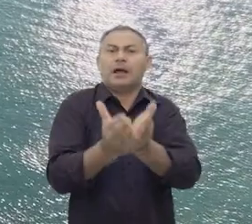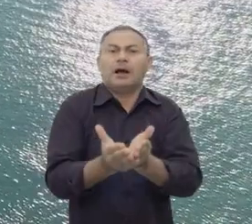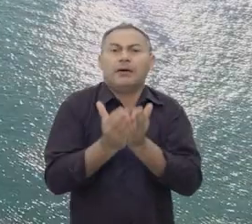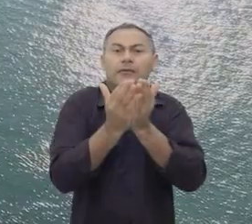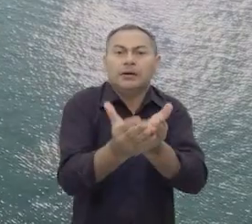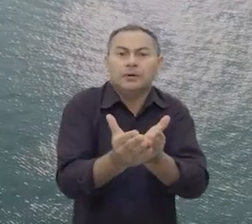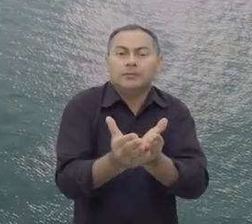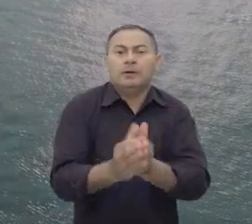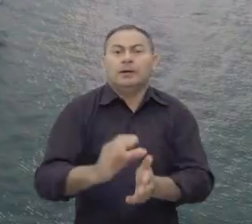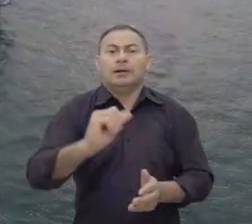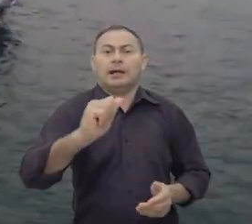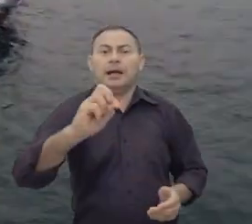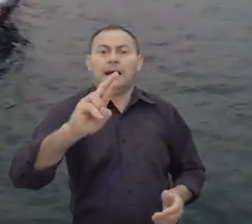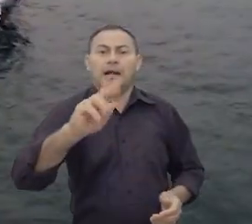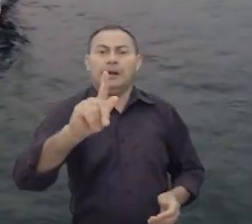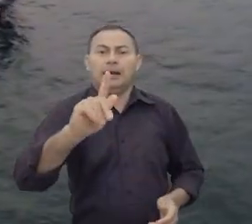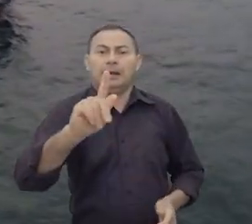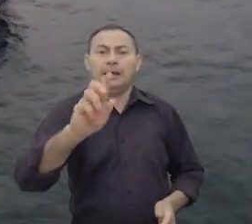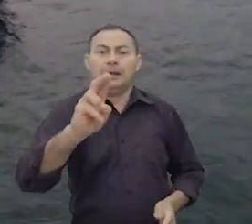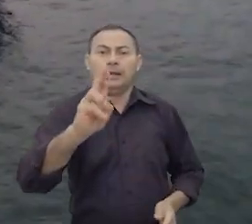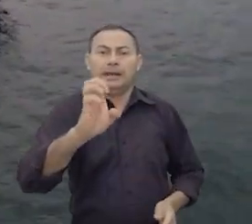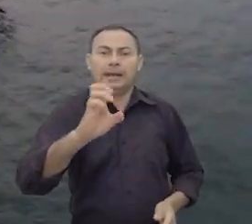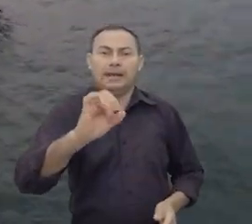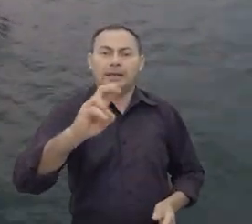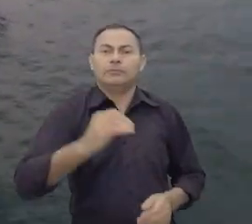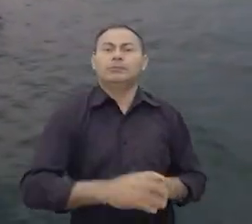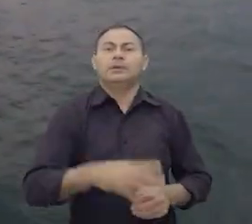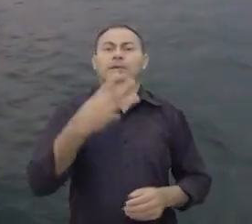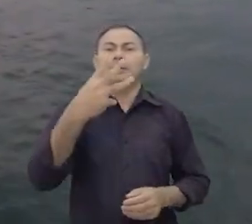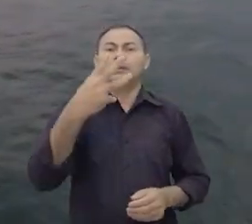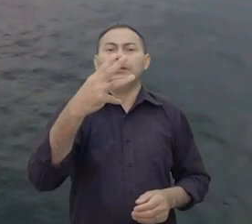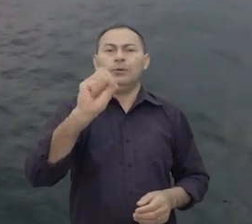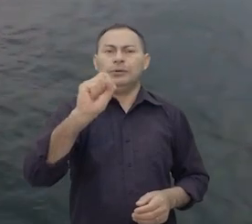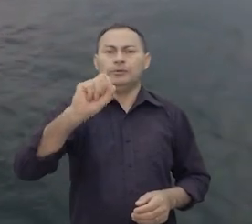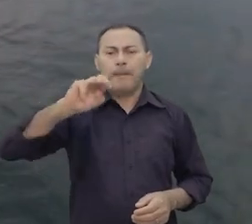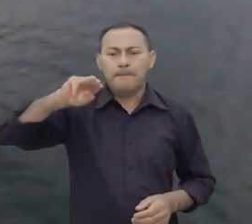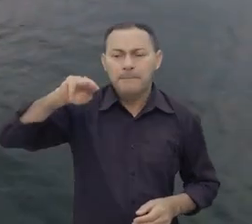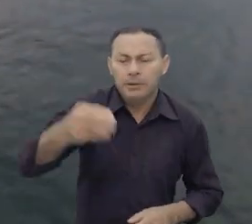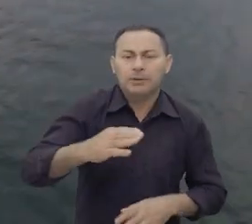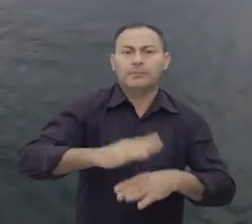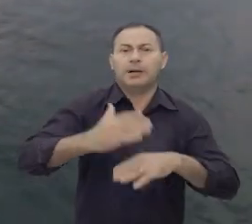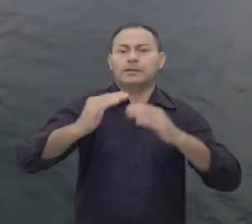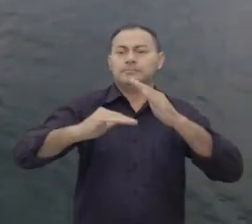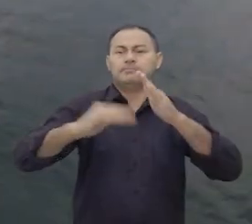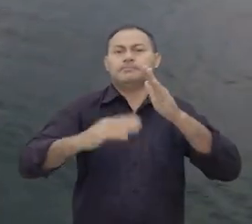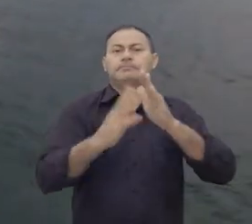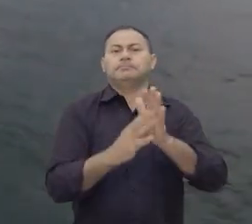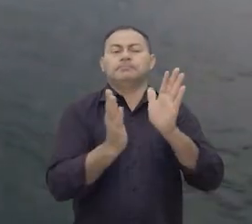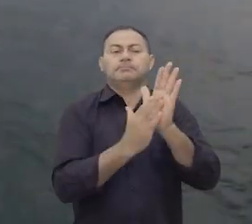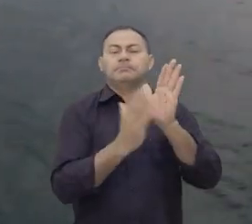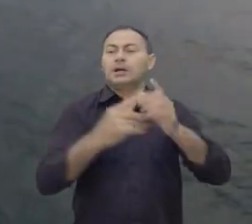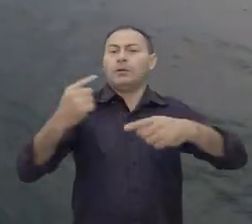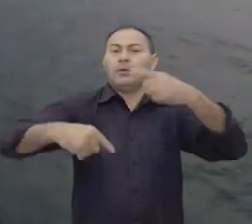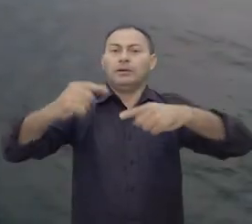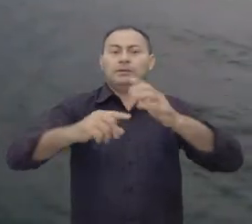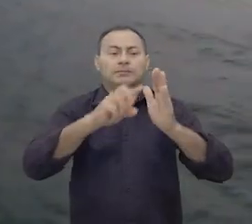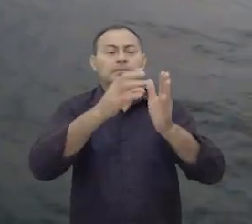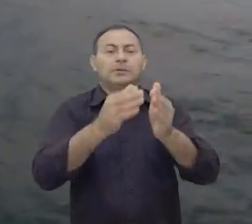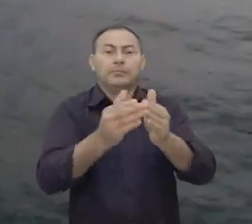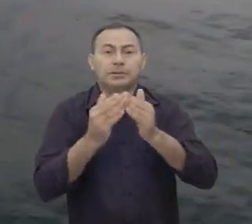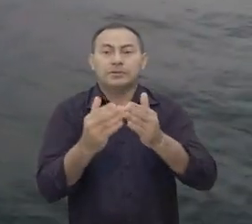navio. Um imenso cargueiro, ou seja, 38 milhões mais barato do que a menor proposta concorrente